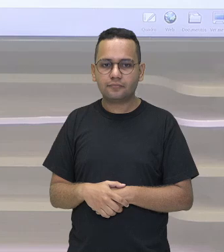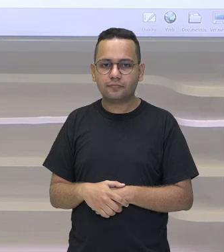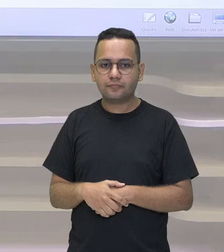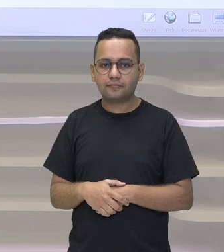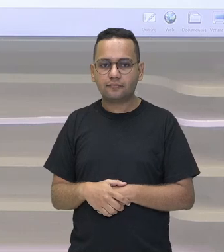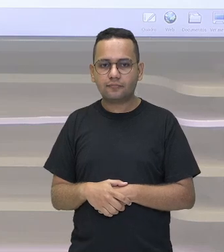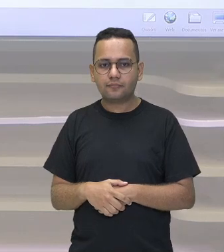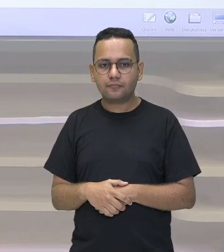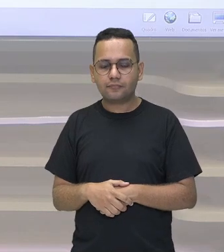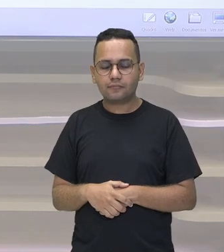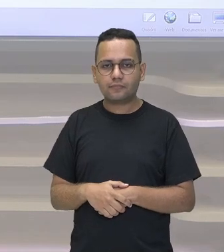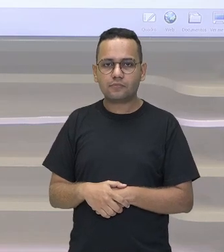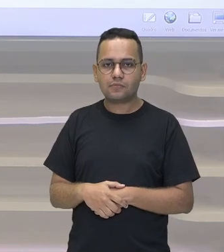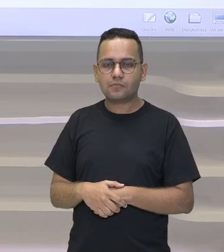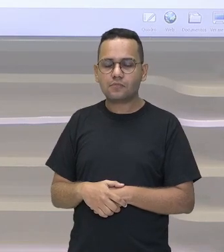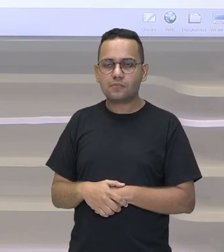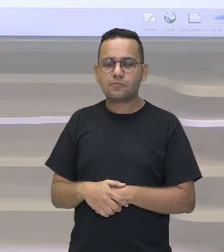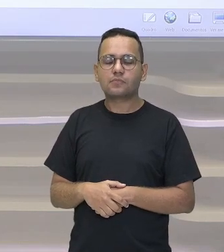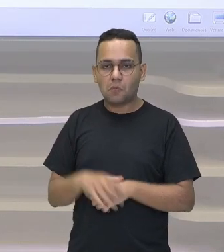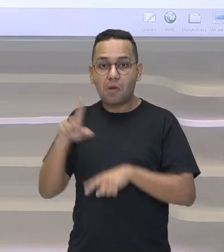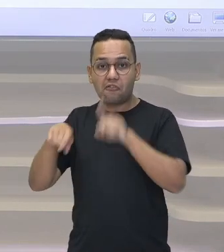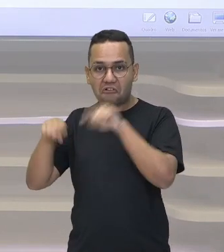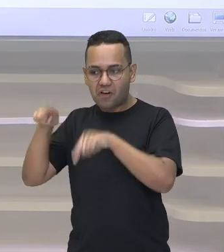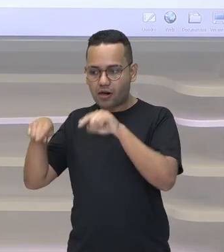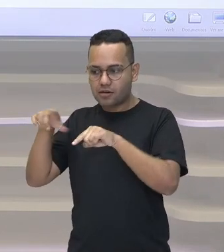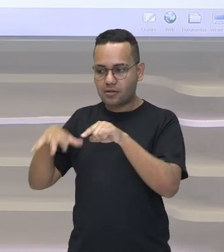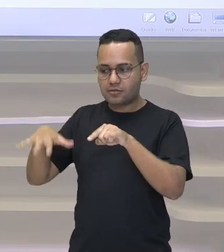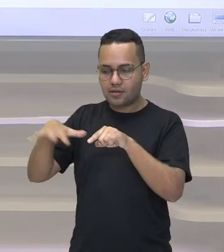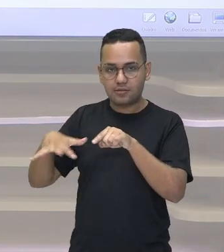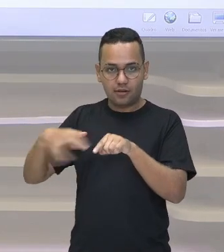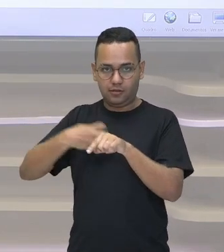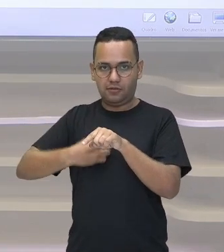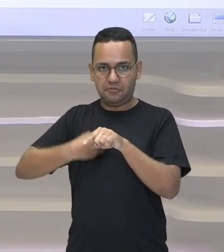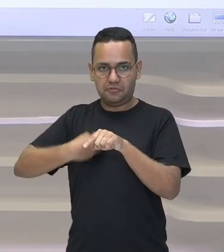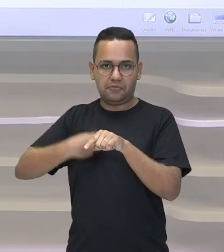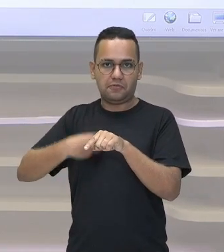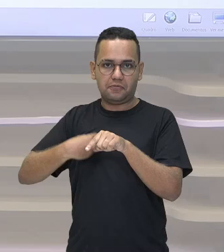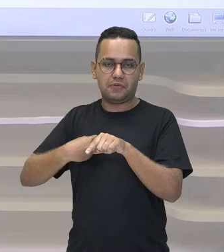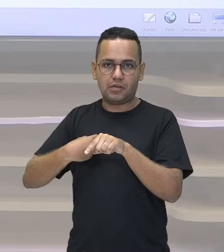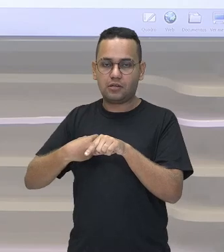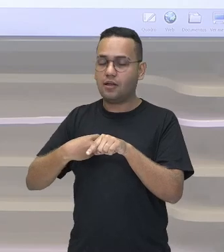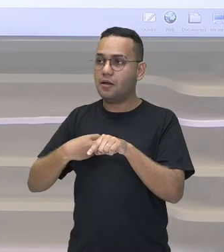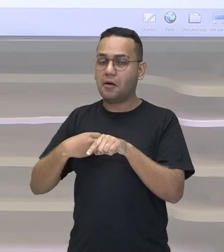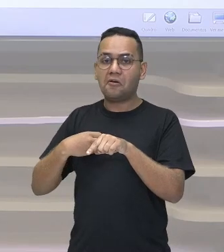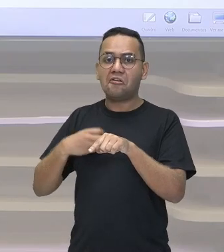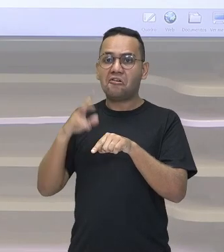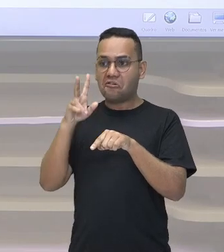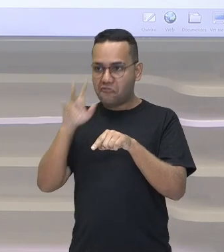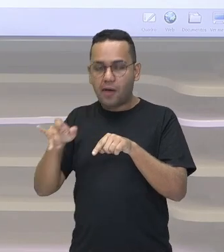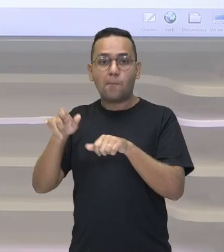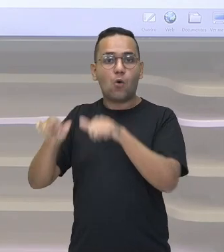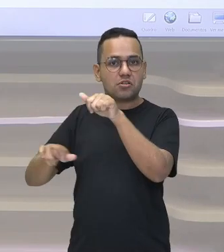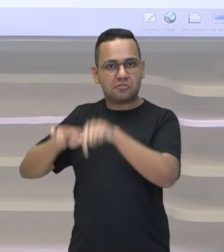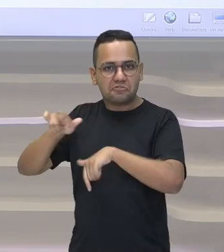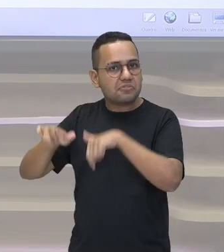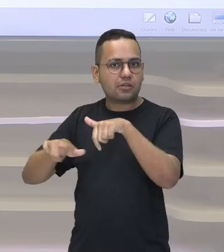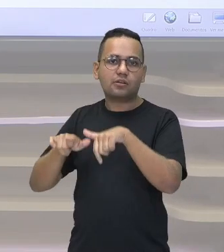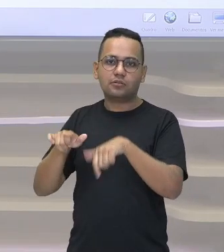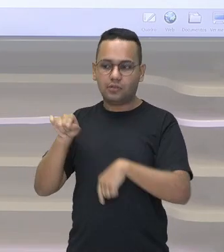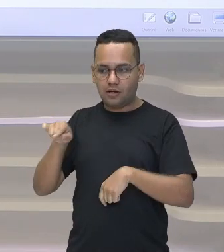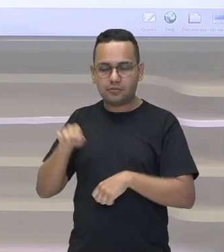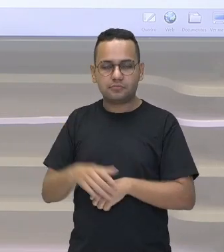trófico abalado ali, aquilo desequilibra o ambiente como um todo, certo? Então, é muito